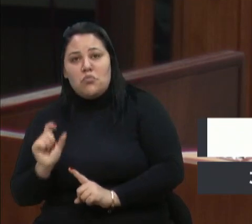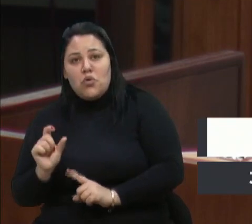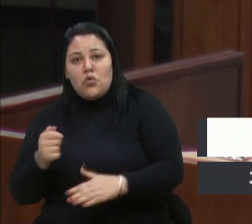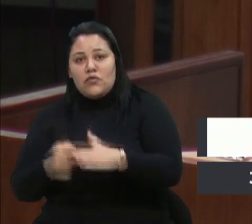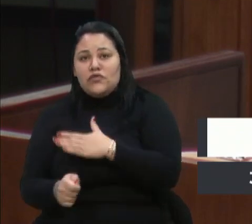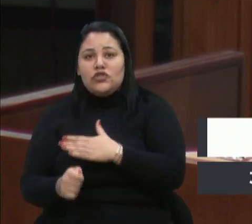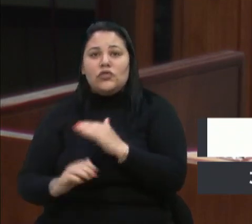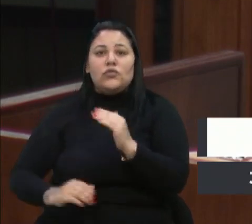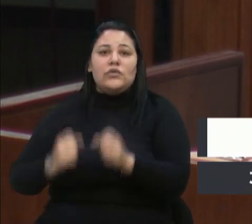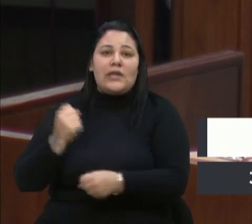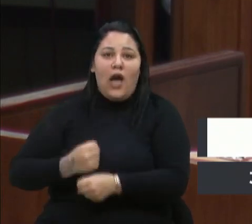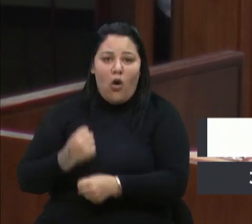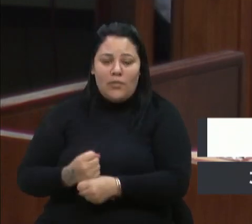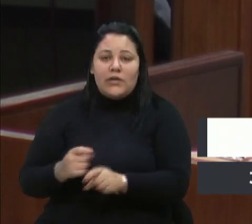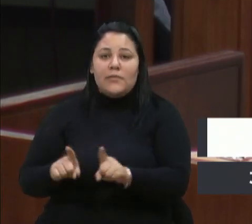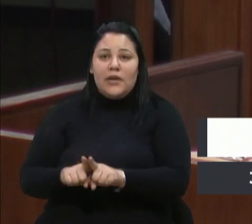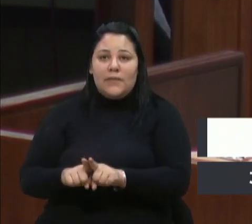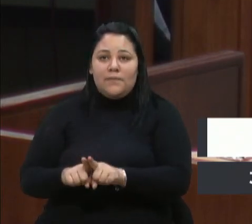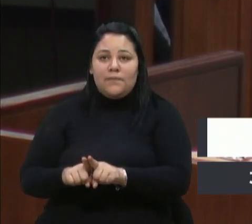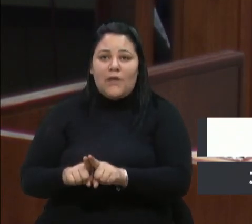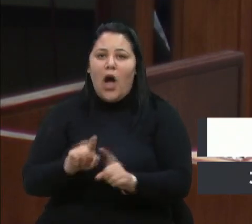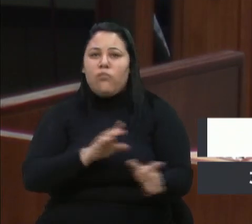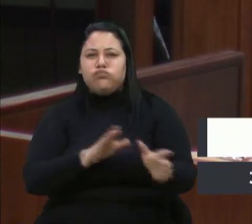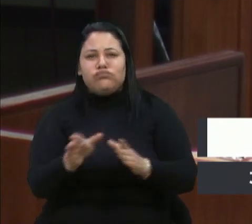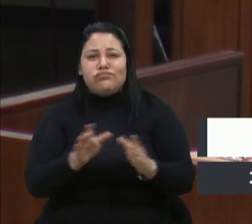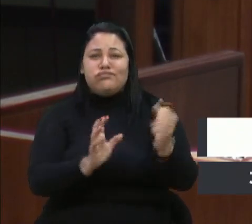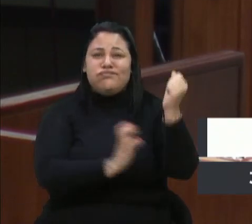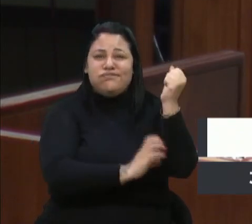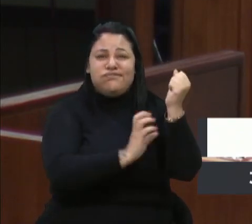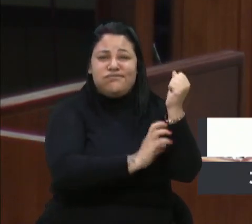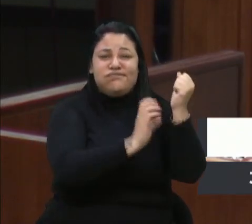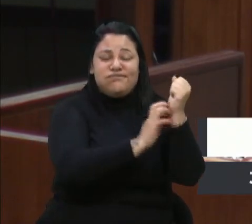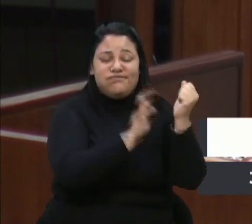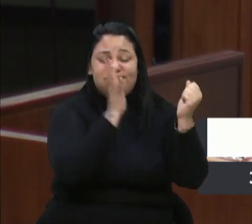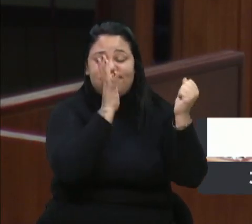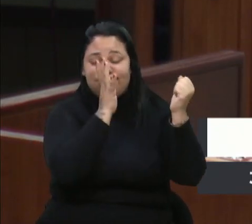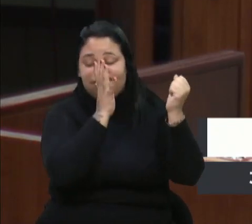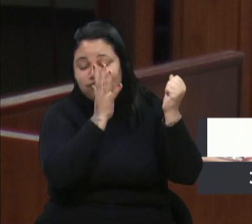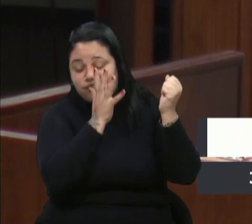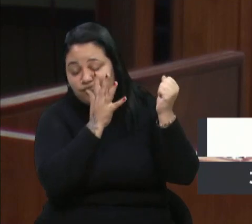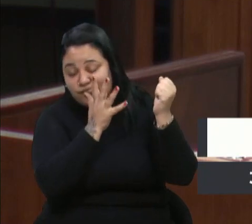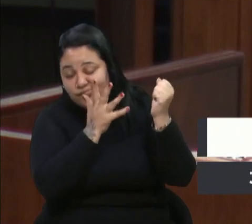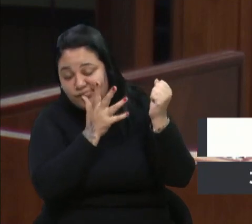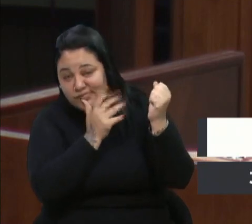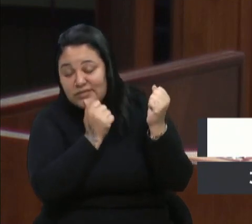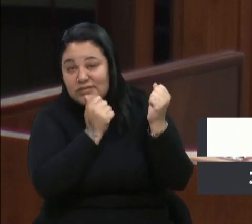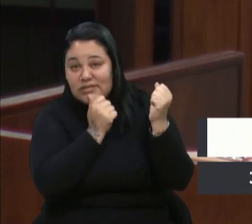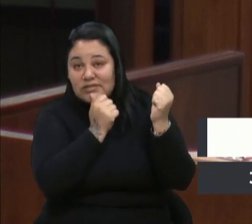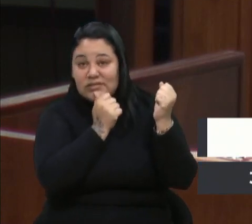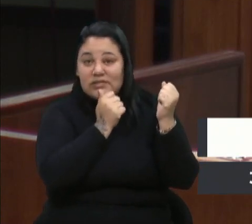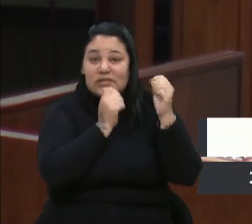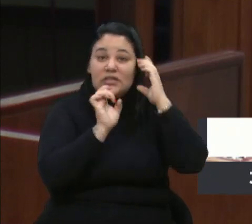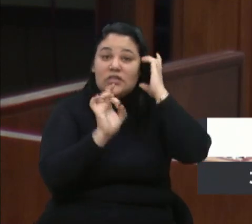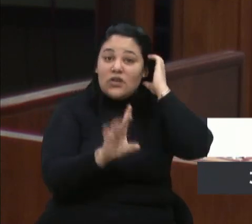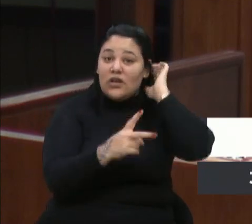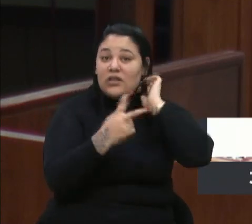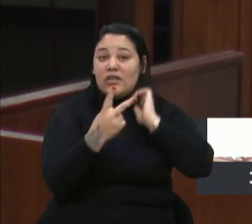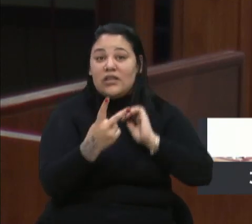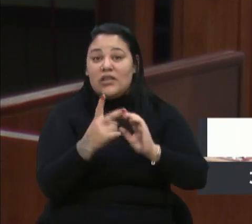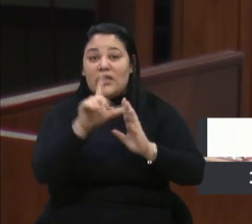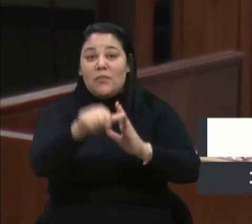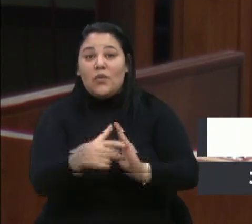obra. Os trâmites burocráticos demoraram e só depois de 5 anos,